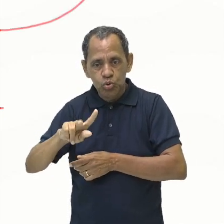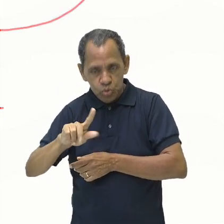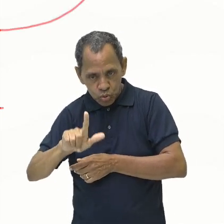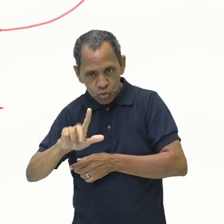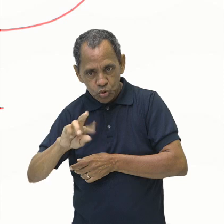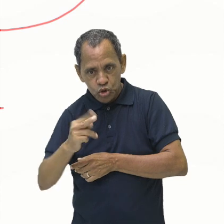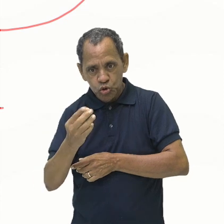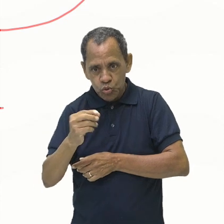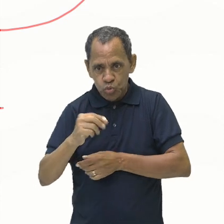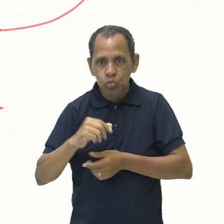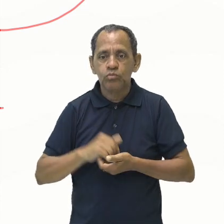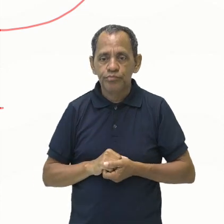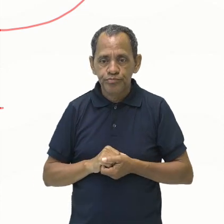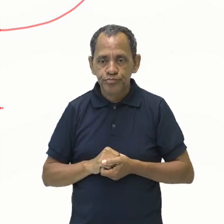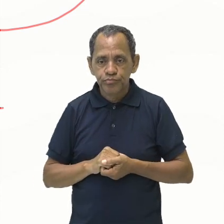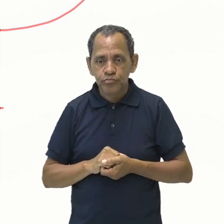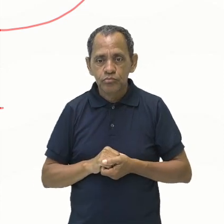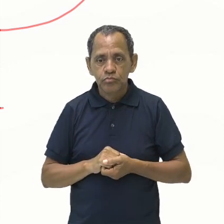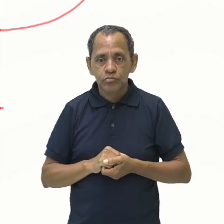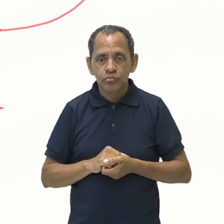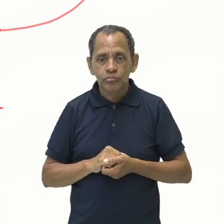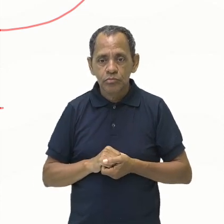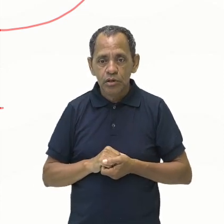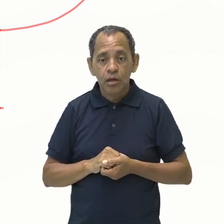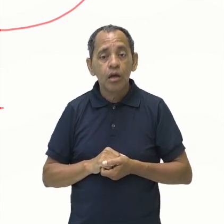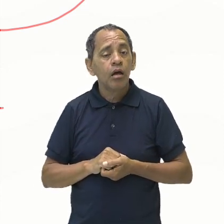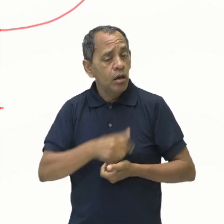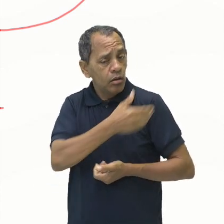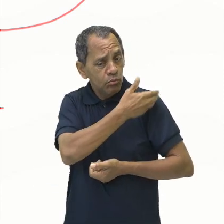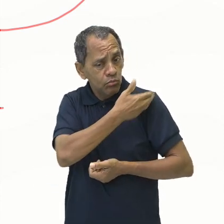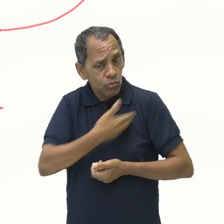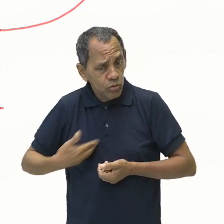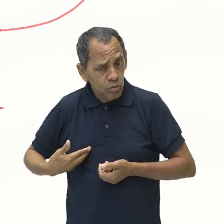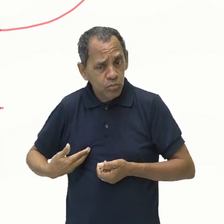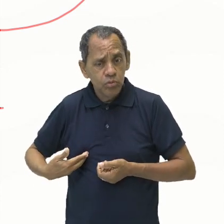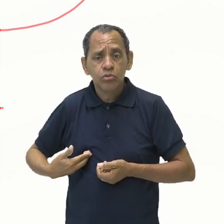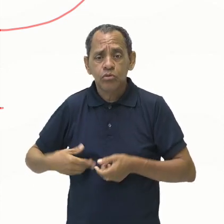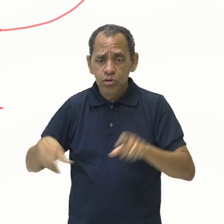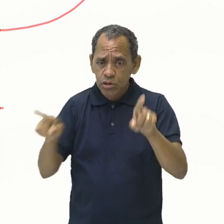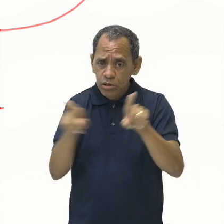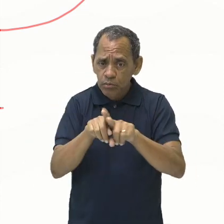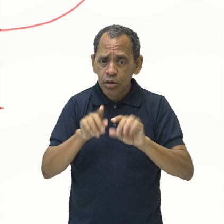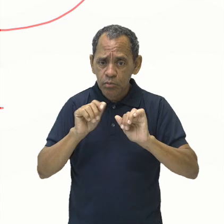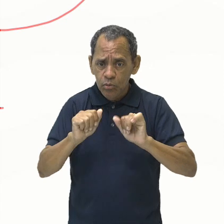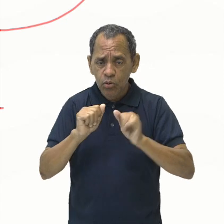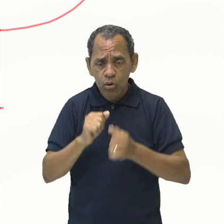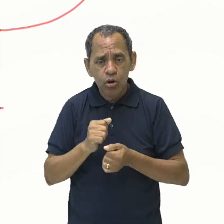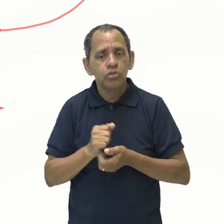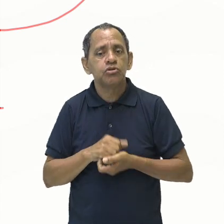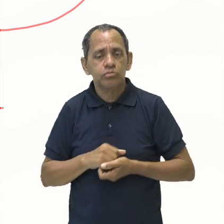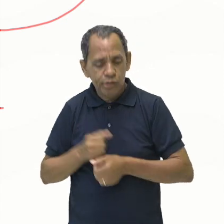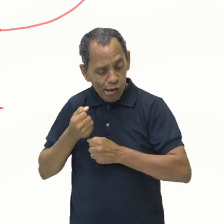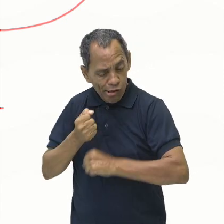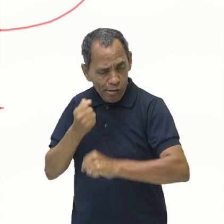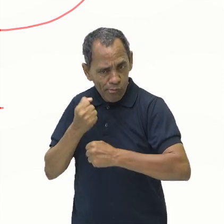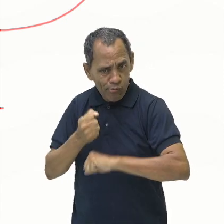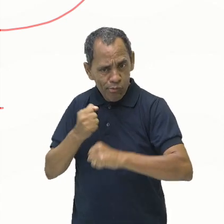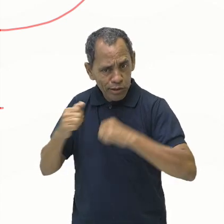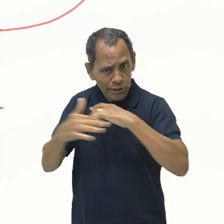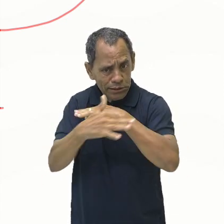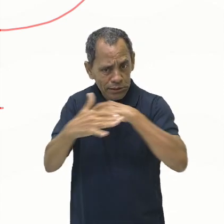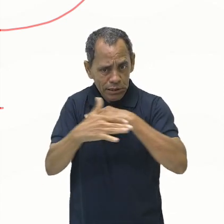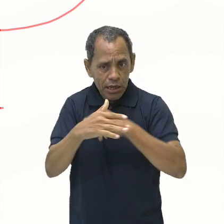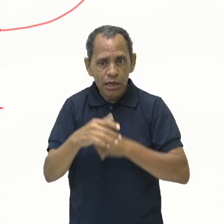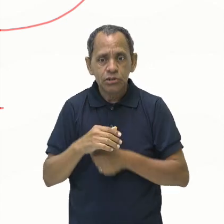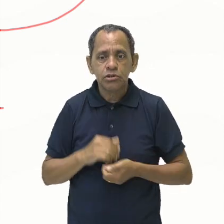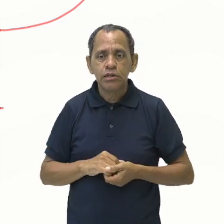outra parte da indústria, ou pode ser público, resíduos de limpeza urbana. Então note, só de você